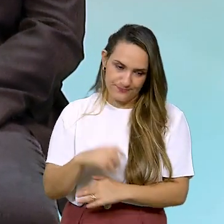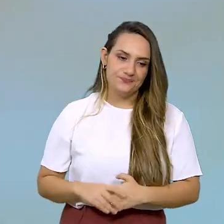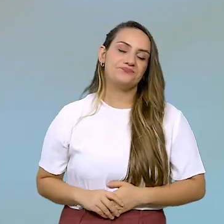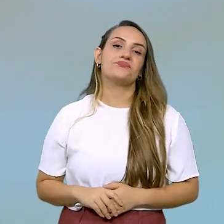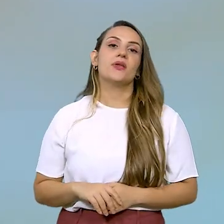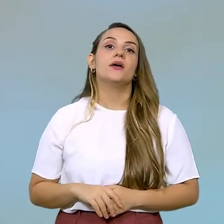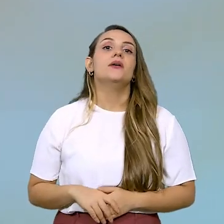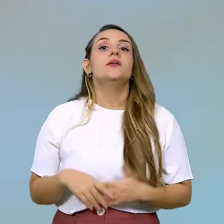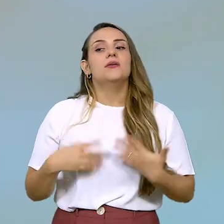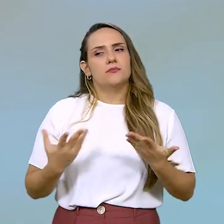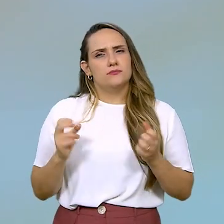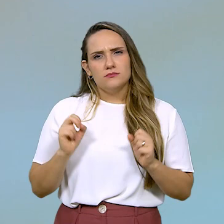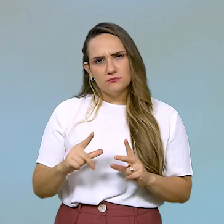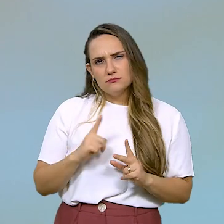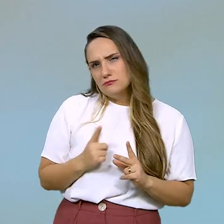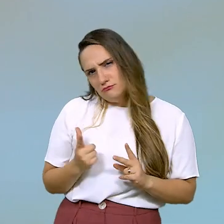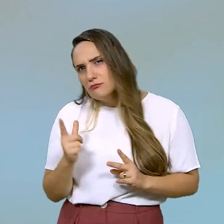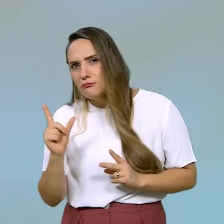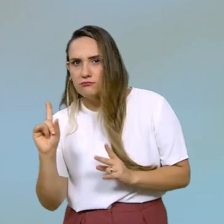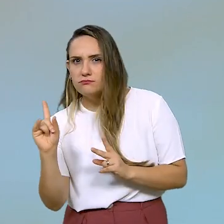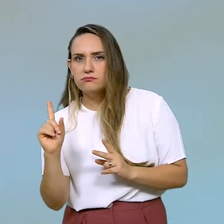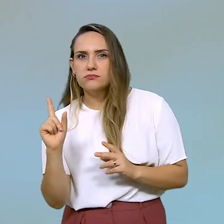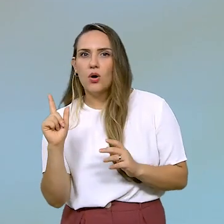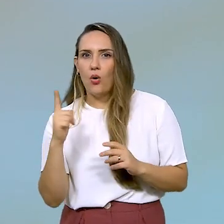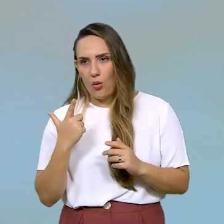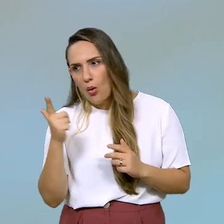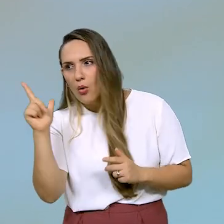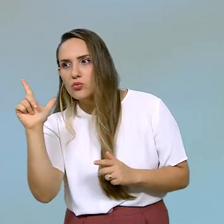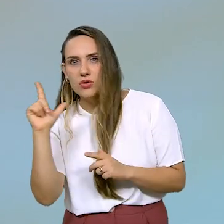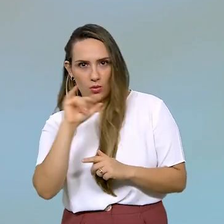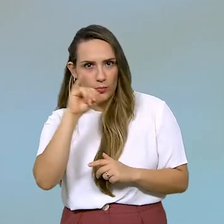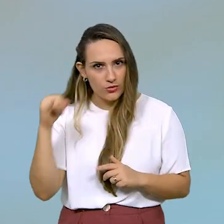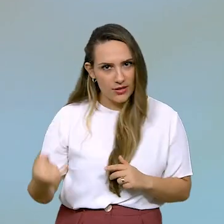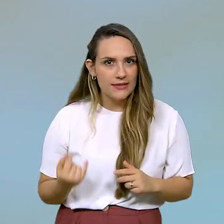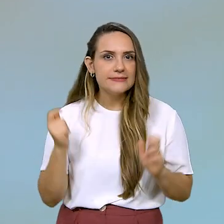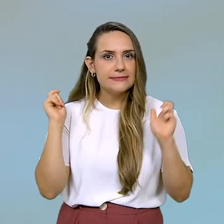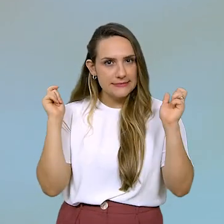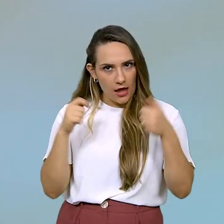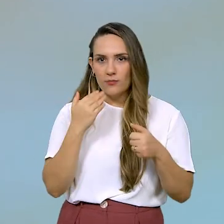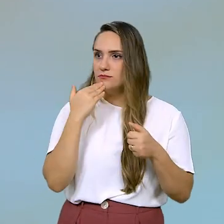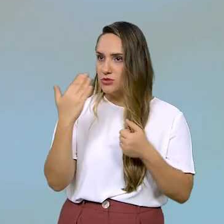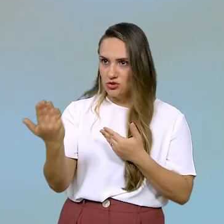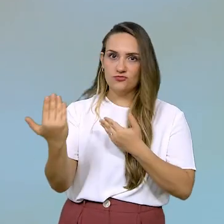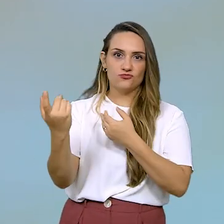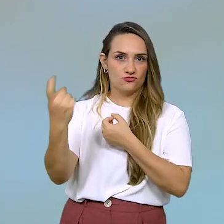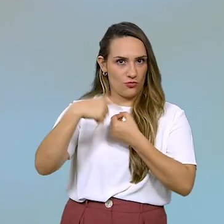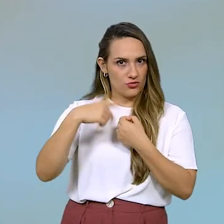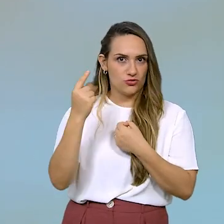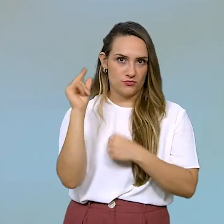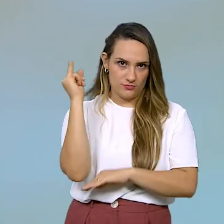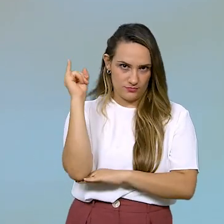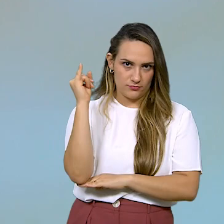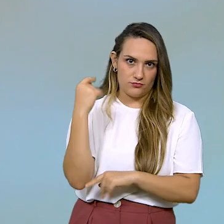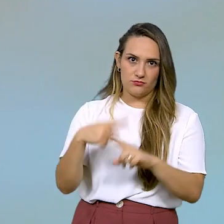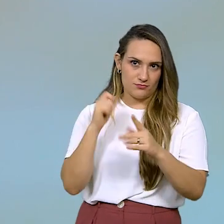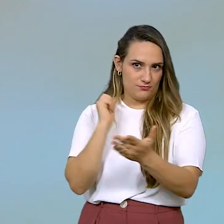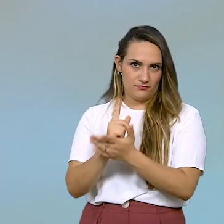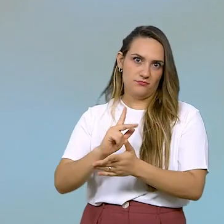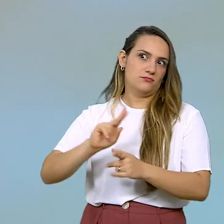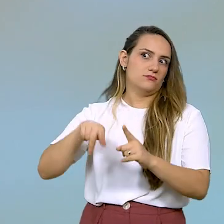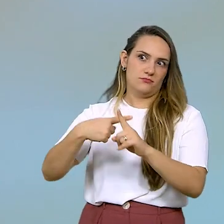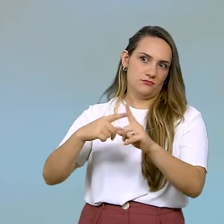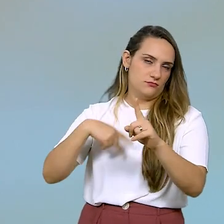arrecadação. Além desse caso, existem outras hipóteses que a gente pode vislumbrar o pagamento indevido de tributos,